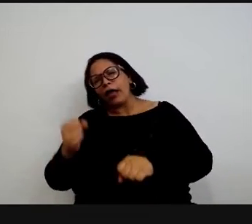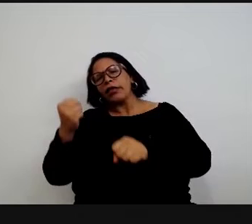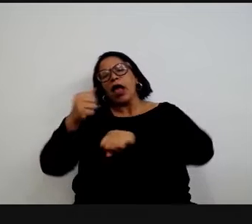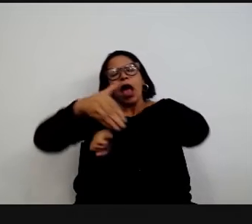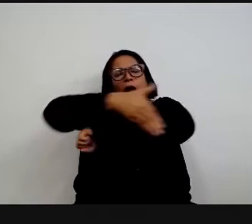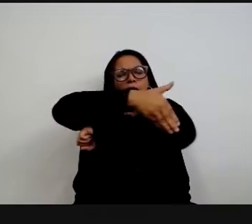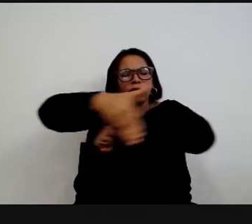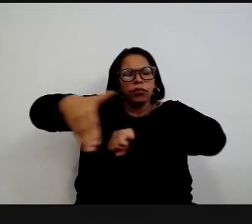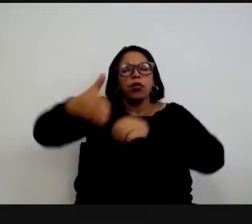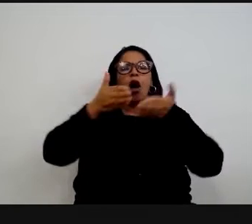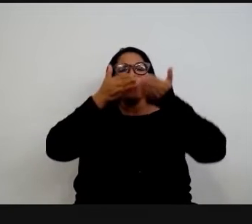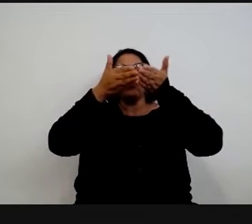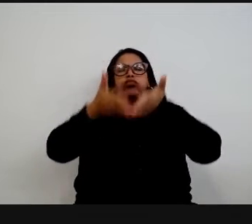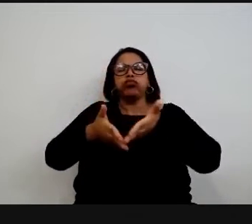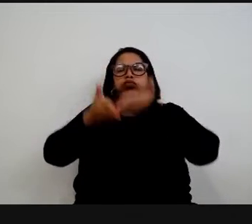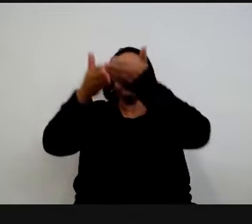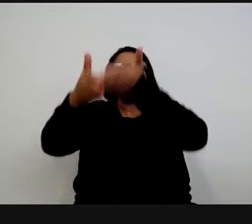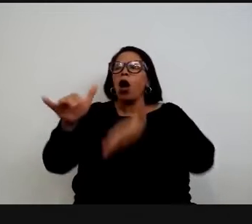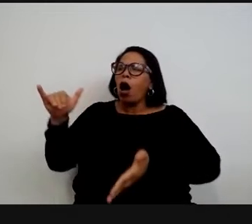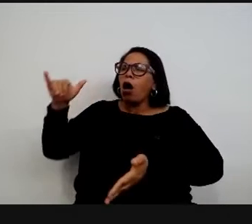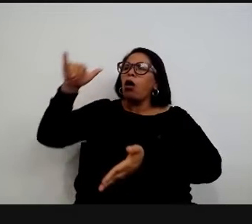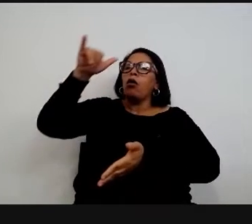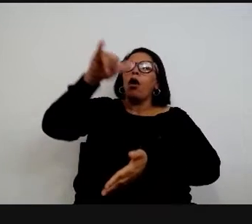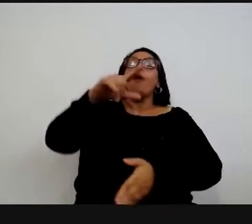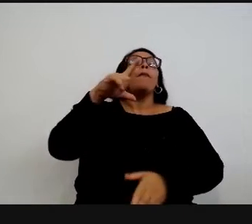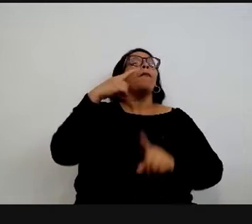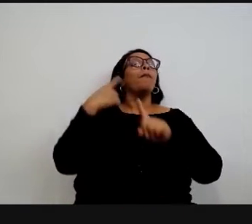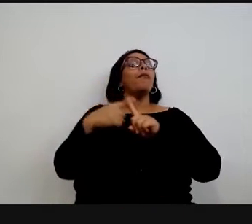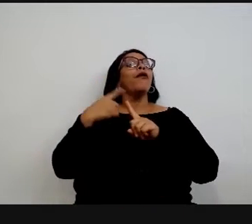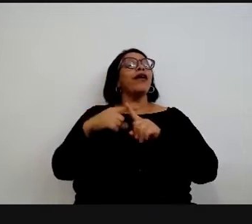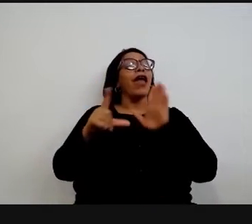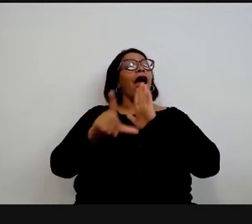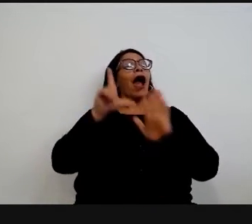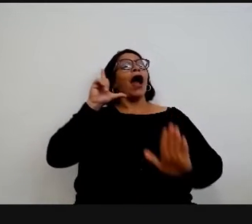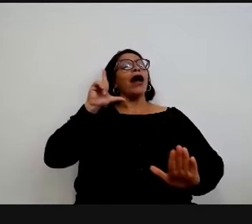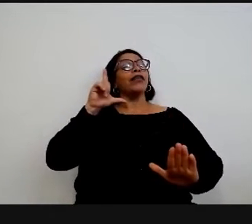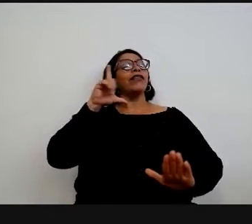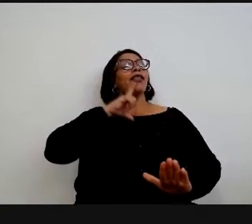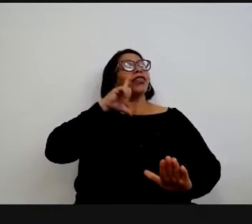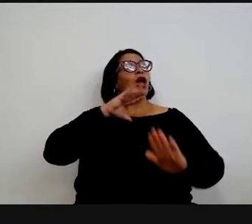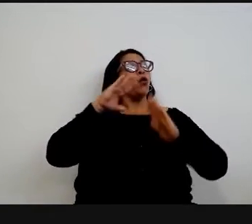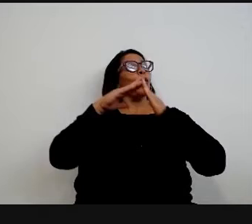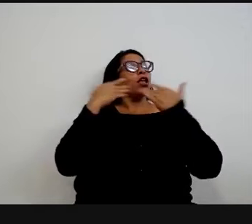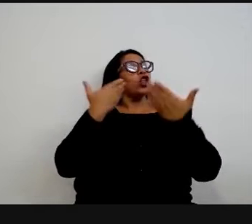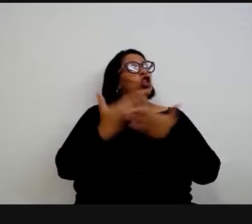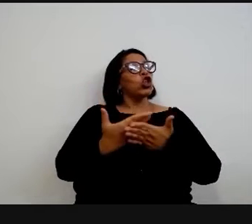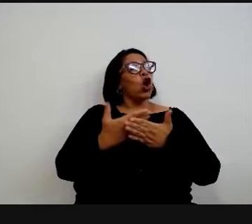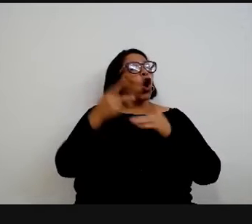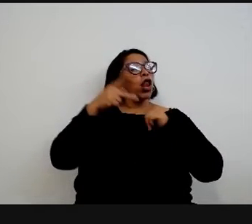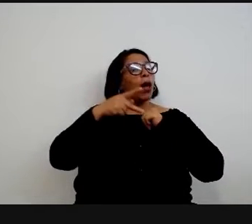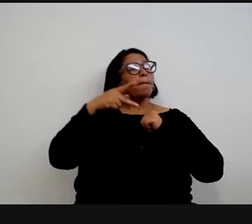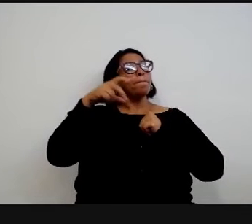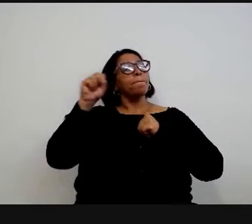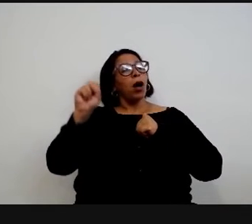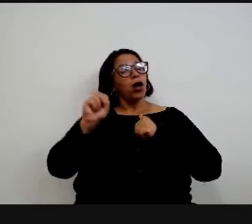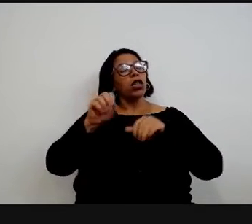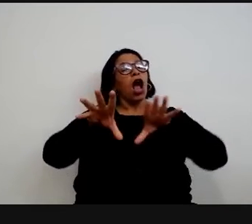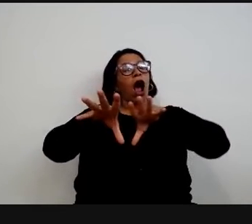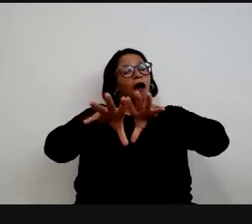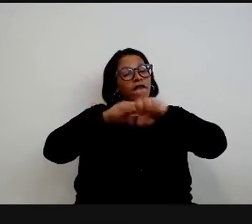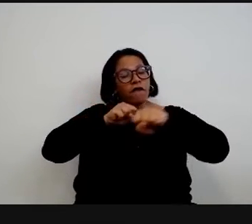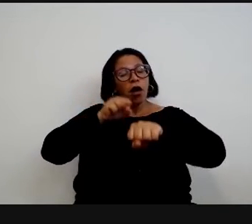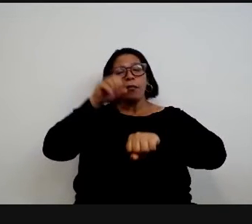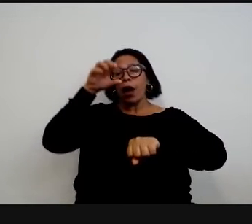é porto, é aeroporto. Por quê? Porque tem uma escola de governo, a escola de governo tem pós-graduações lato sensu, que